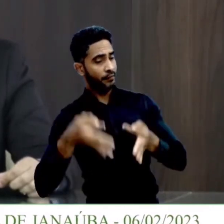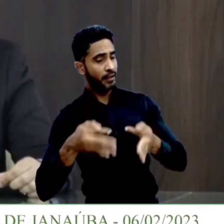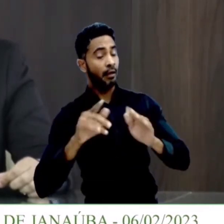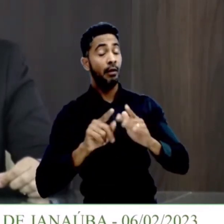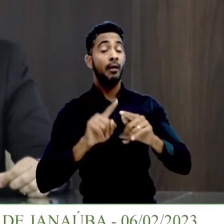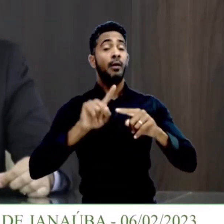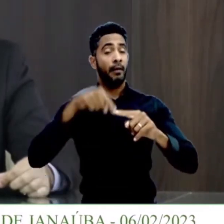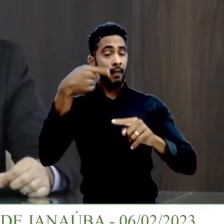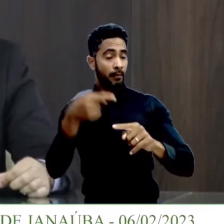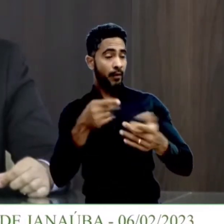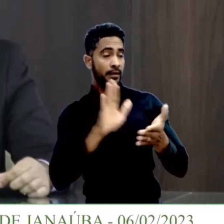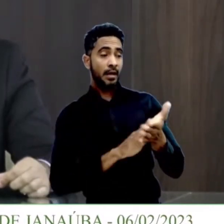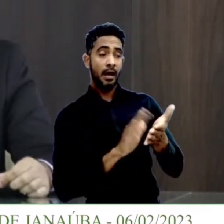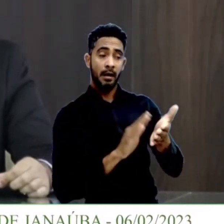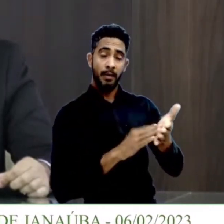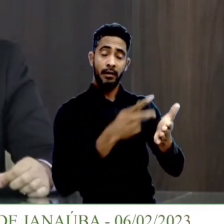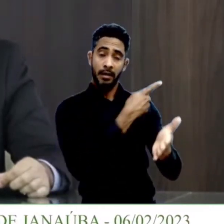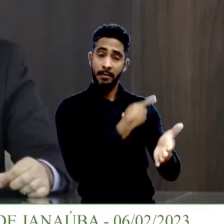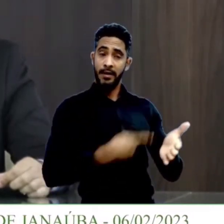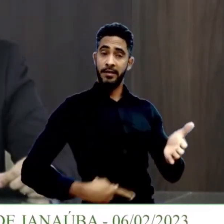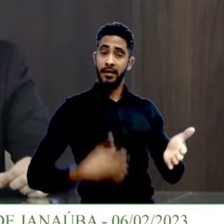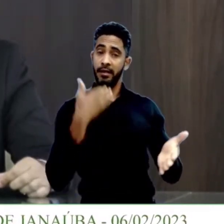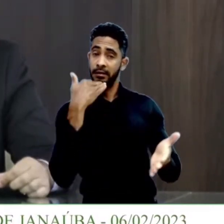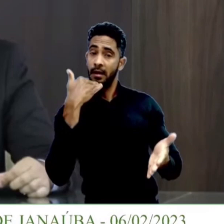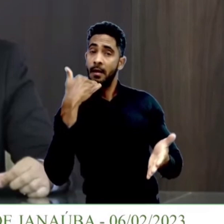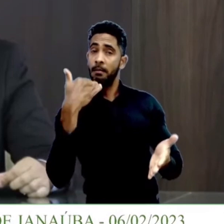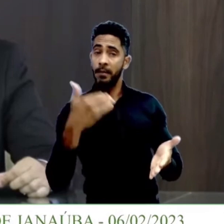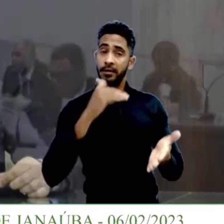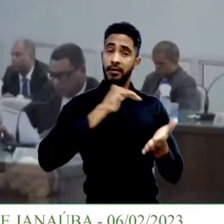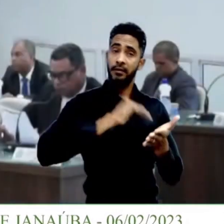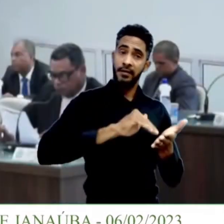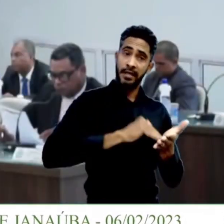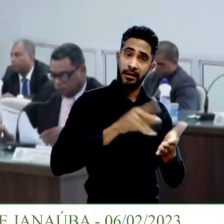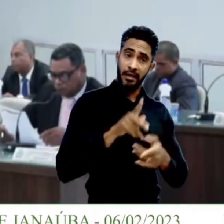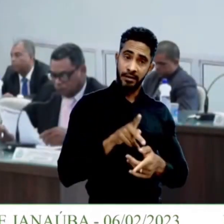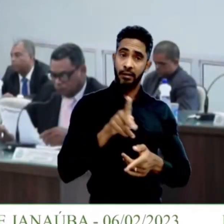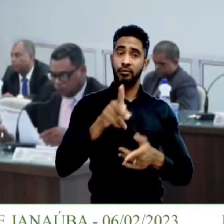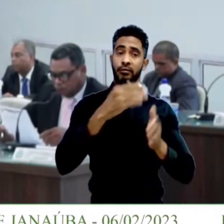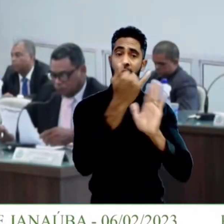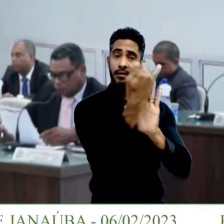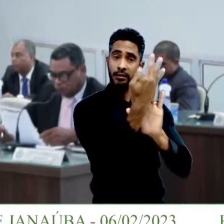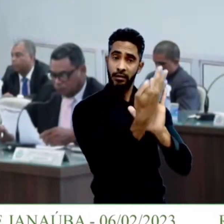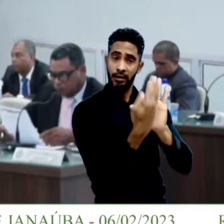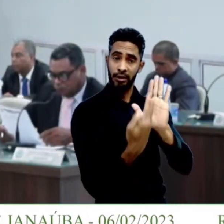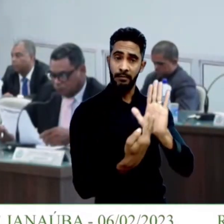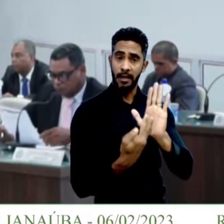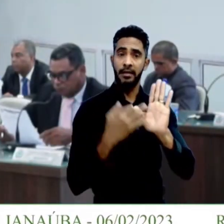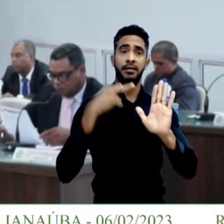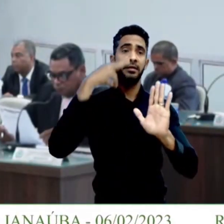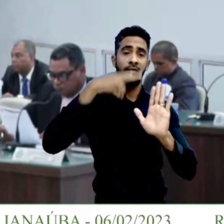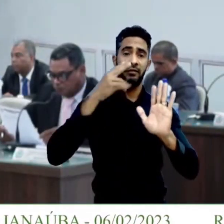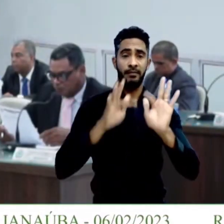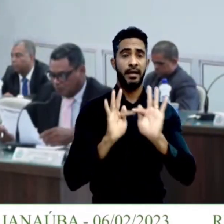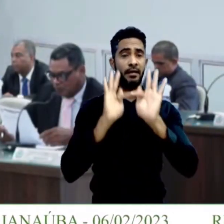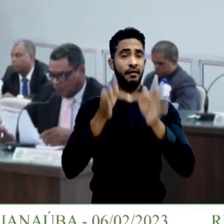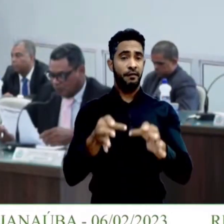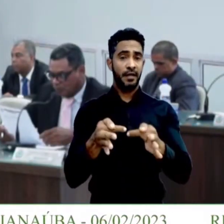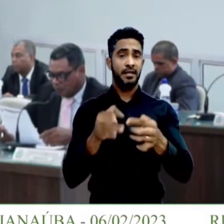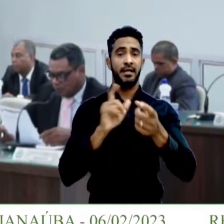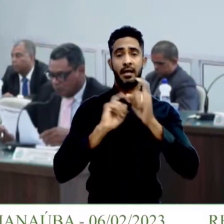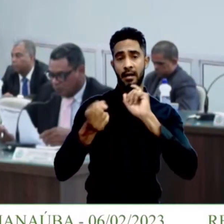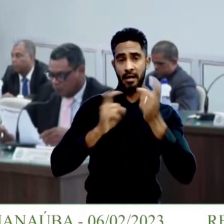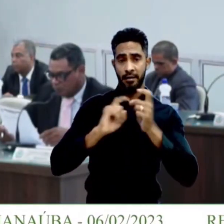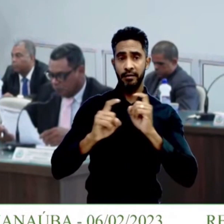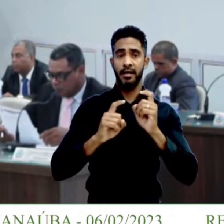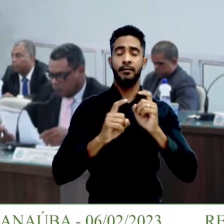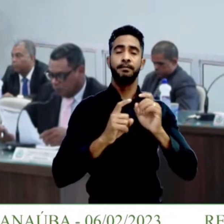Esgotada a matéria da pauta, a presidência solicitou ao senhor secretário que procedesse à chamada dos vereadores para encerramento. O senhor